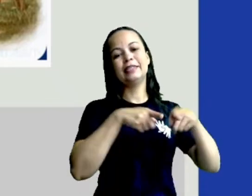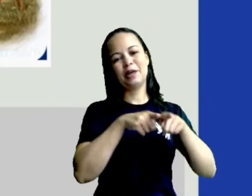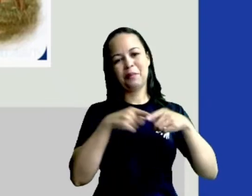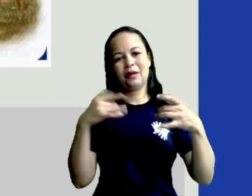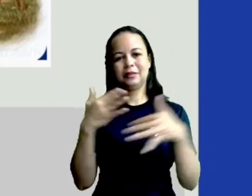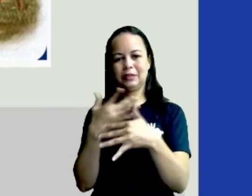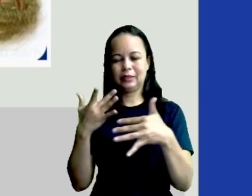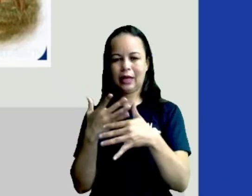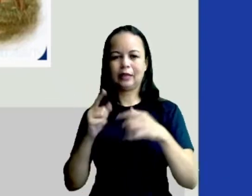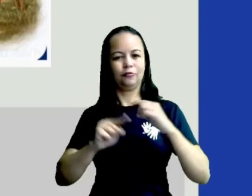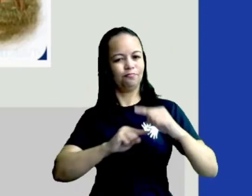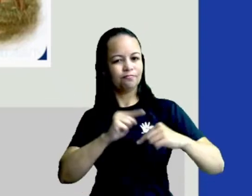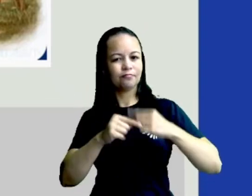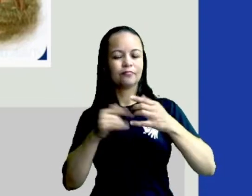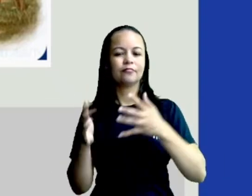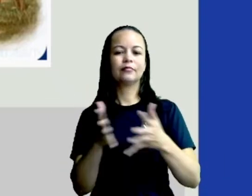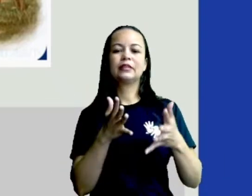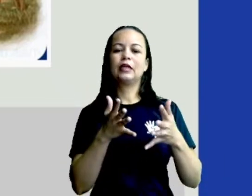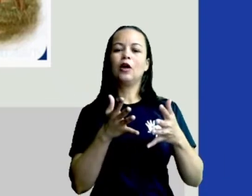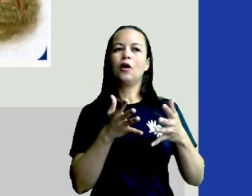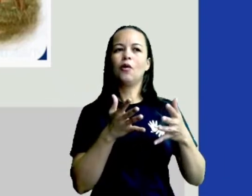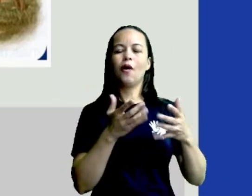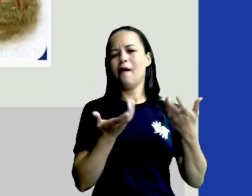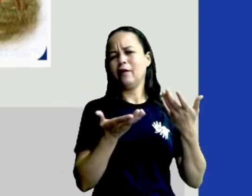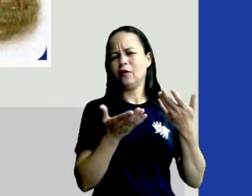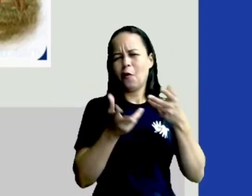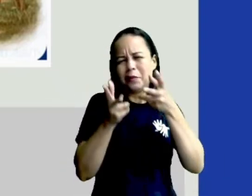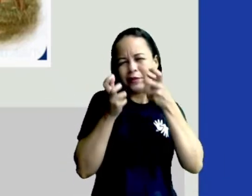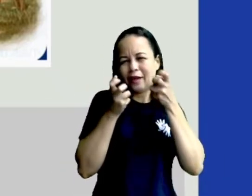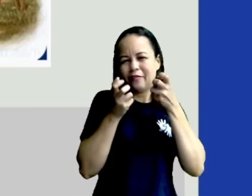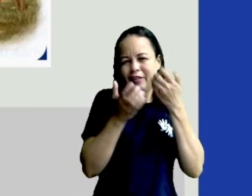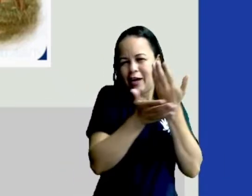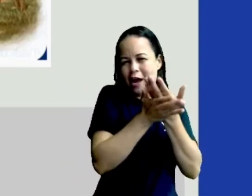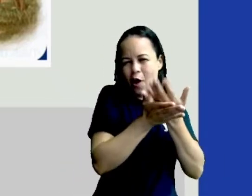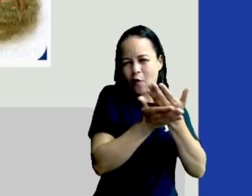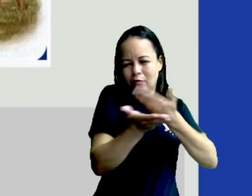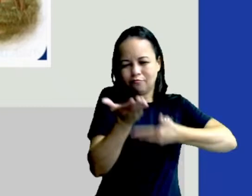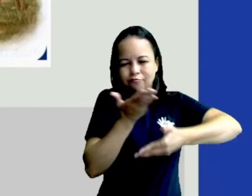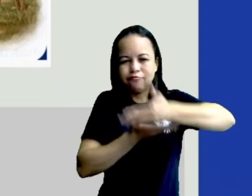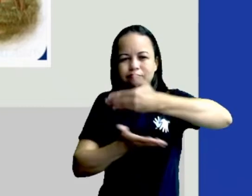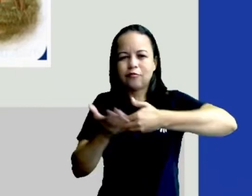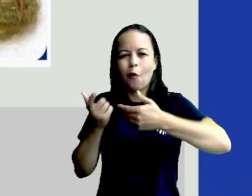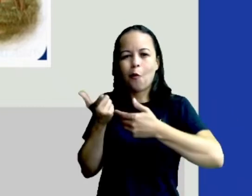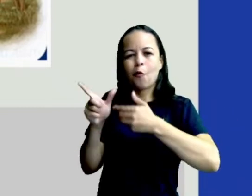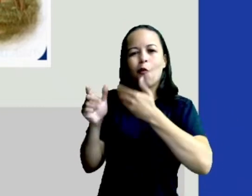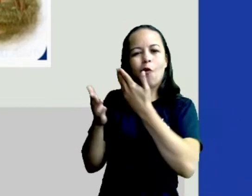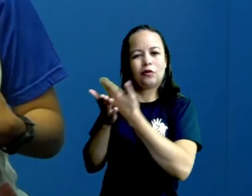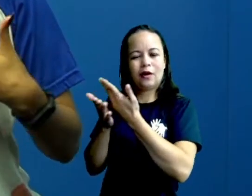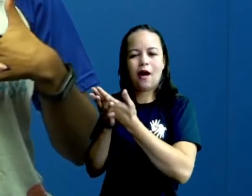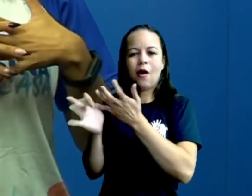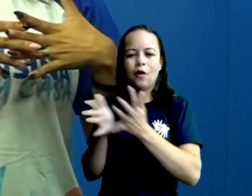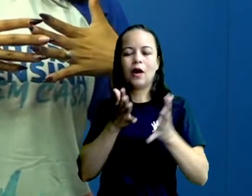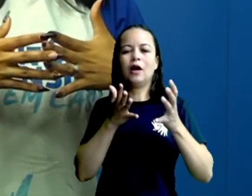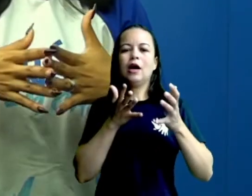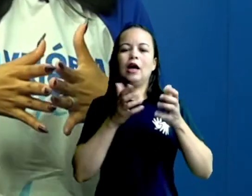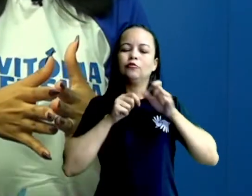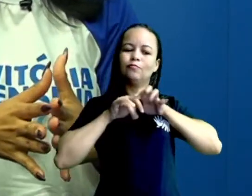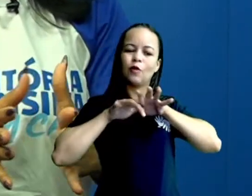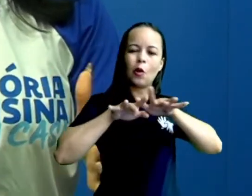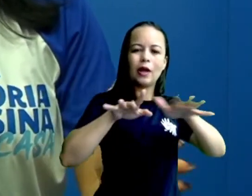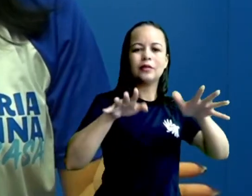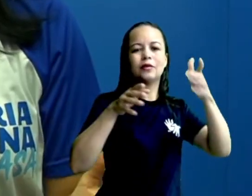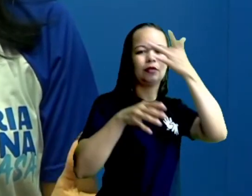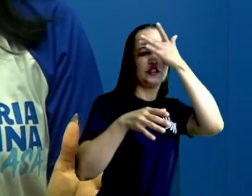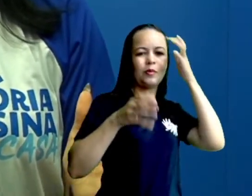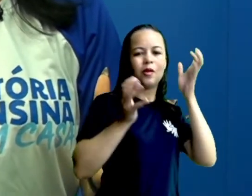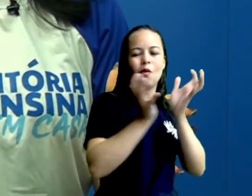ó, uma aula se interagindo com a outra, tá certo? Com a exploração dos bandeirantes, com as